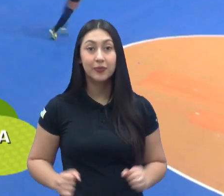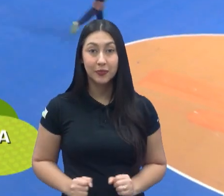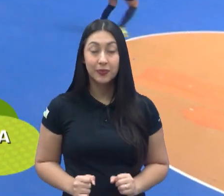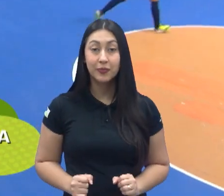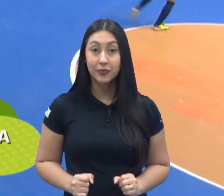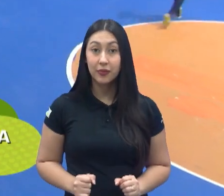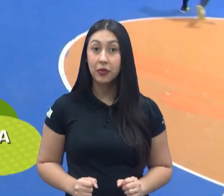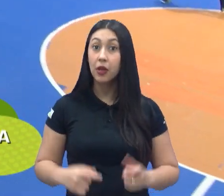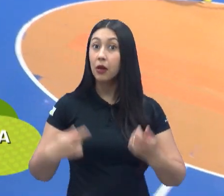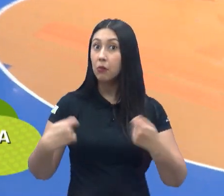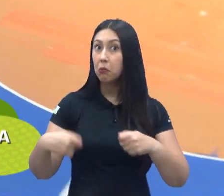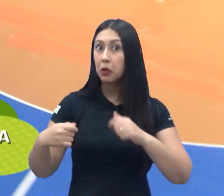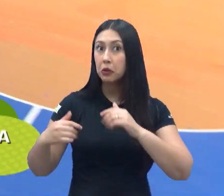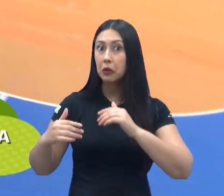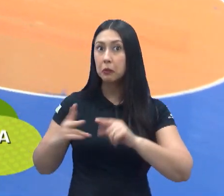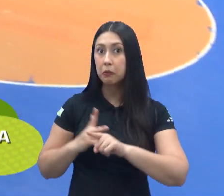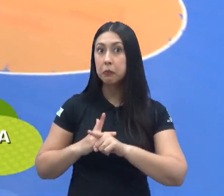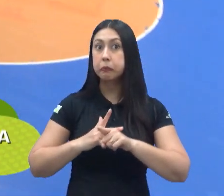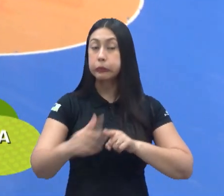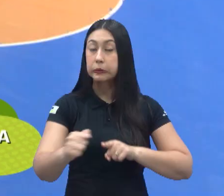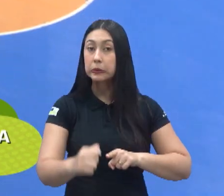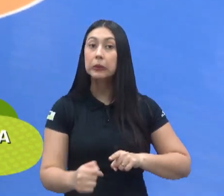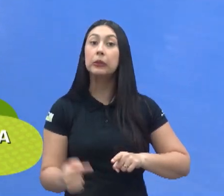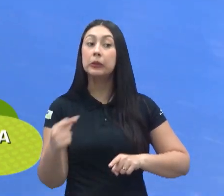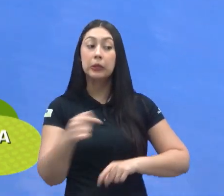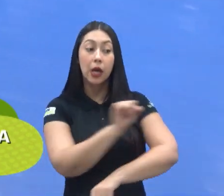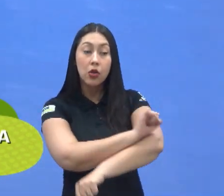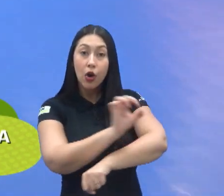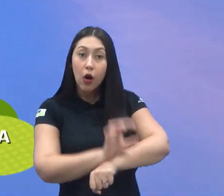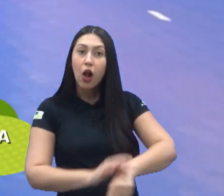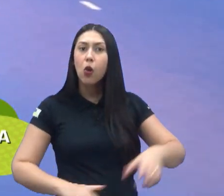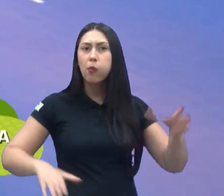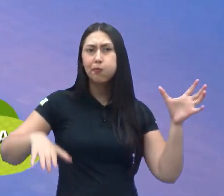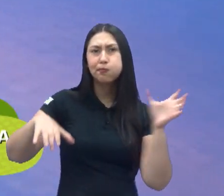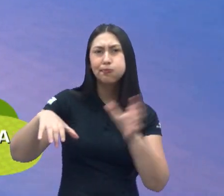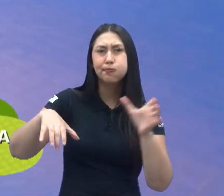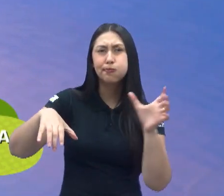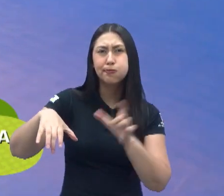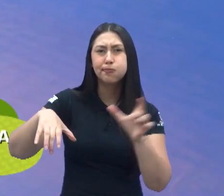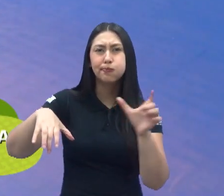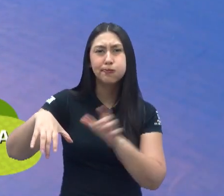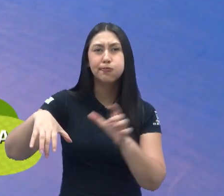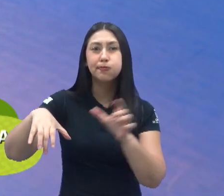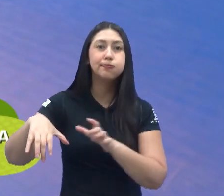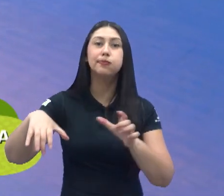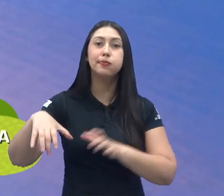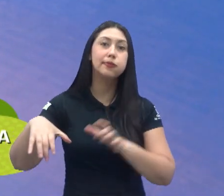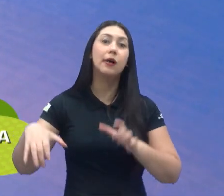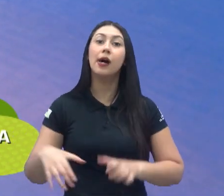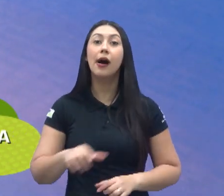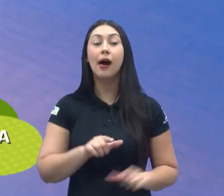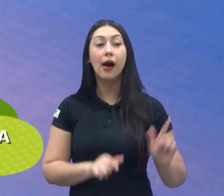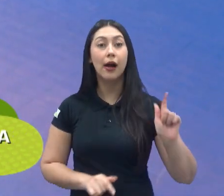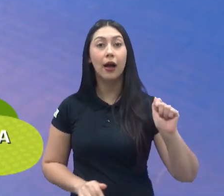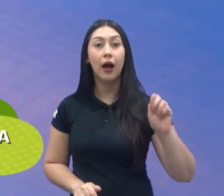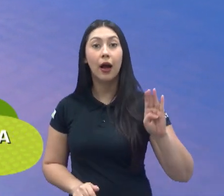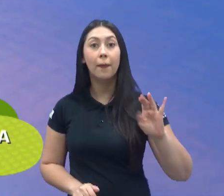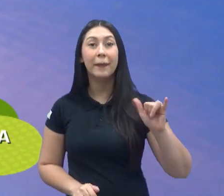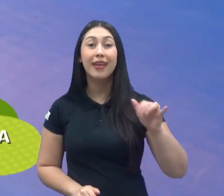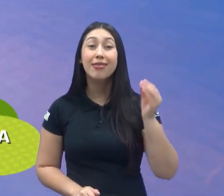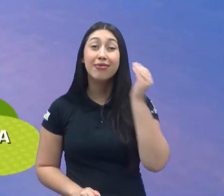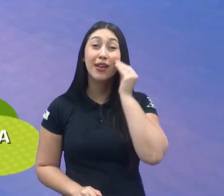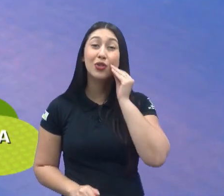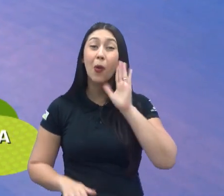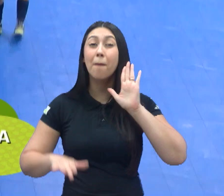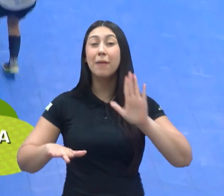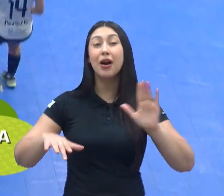Precisando do resultado, a São Carlense foi para cima. A artilheira do campeonato com 11 gols, Gabi Santos, acertou a trave neste